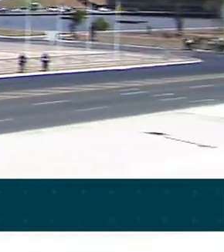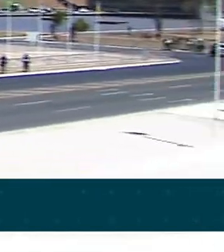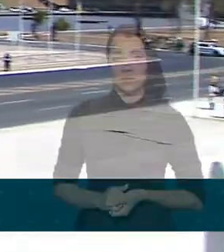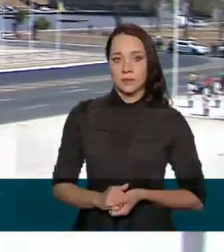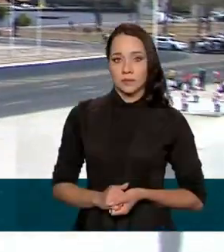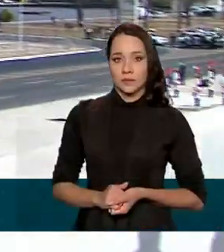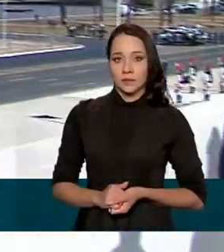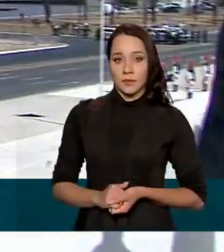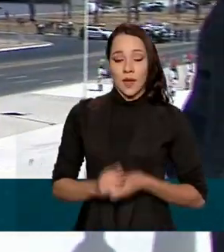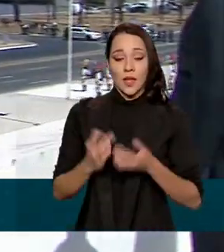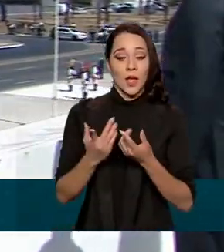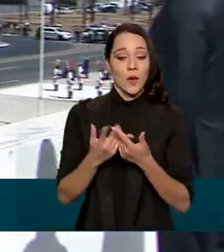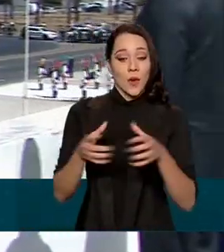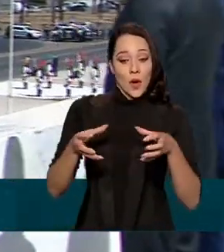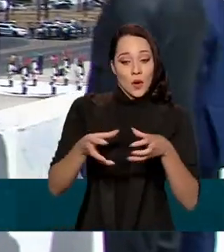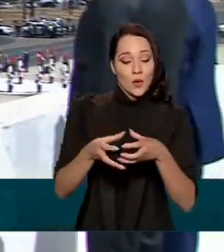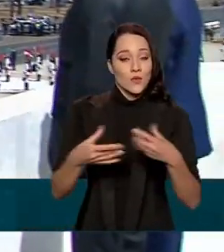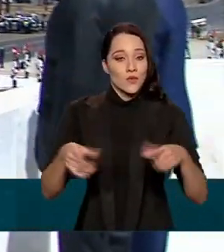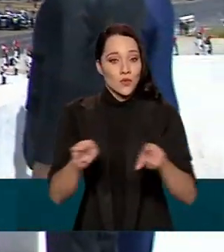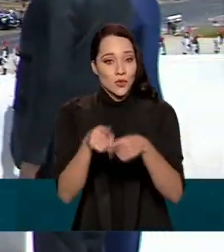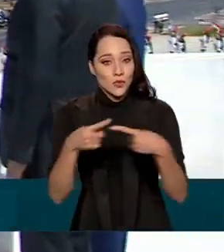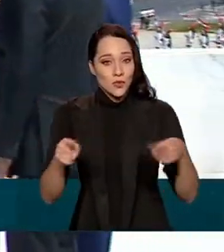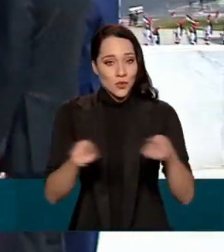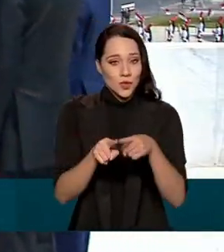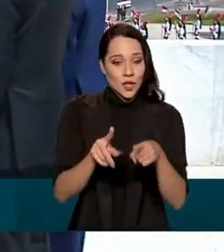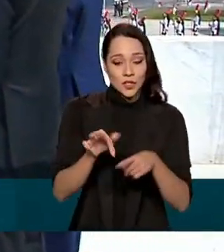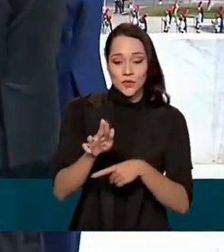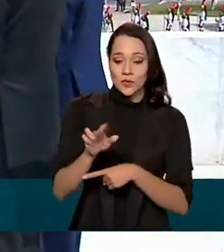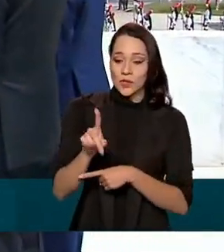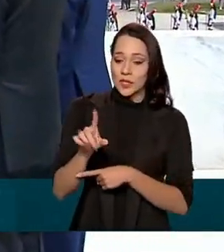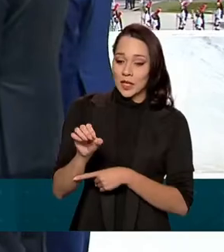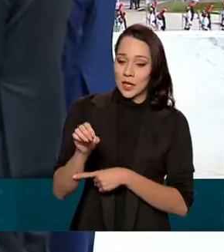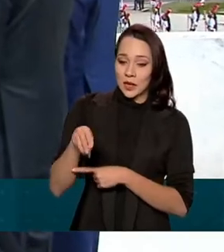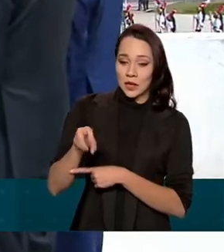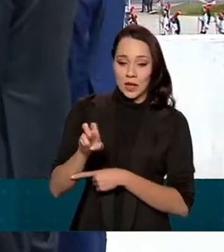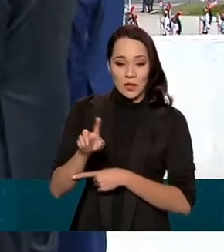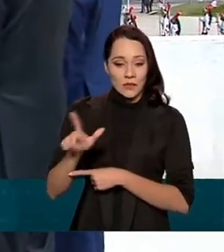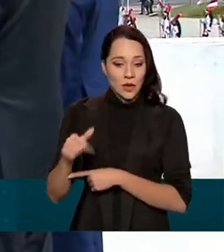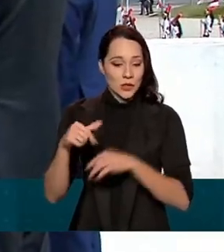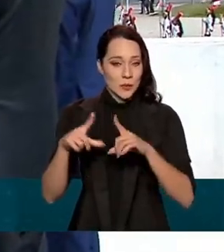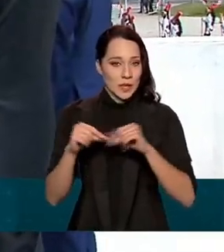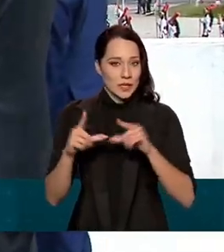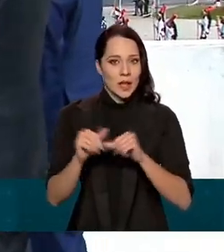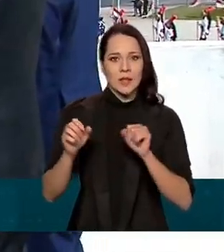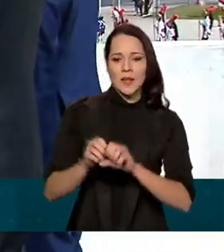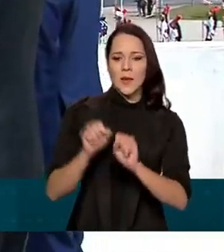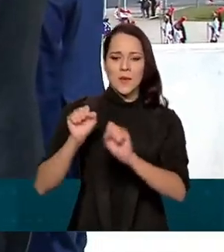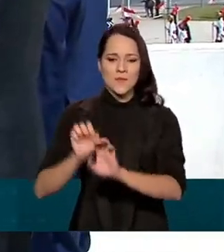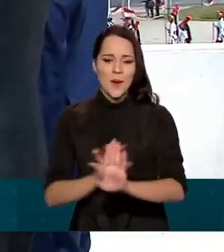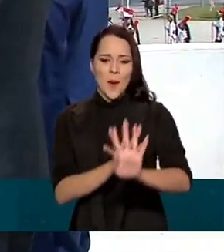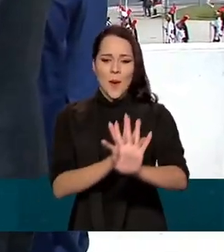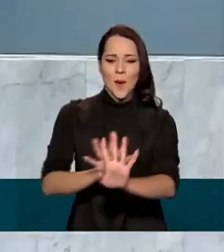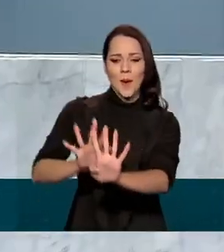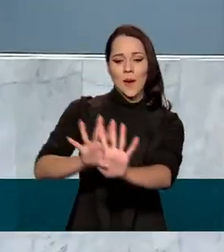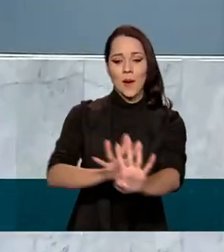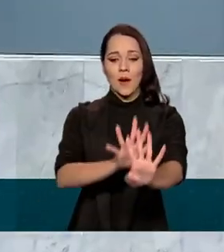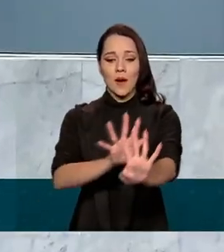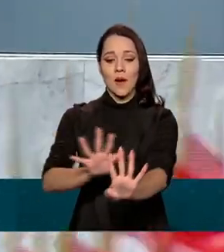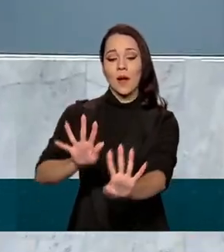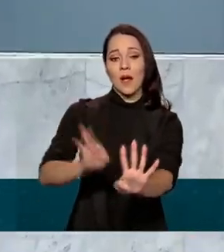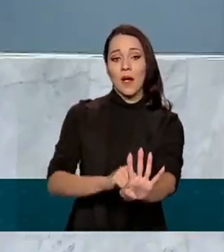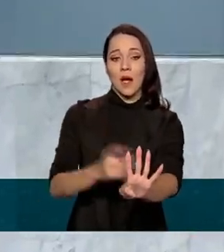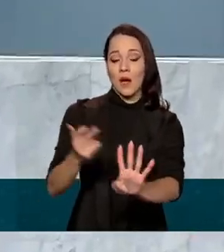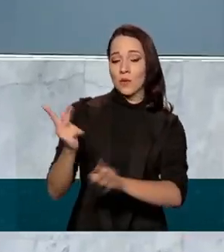Ao som aí da banda de fuzileiros navais, do grupamento Fuzileiros Navais de Brasília, portanto, desfila aí em frente aos